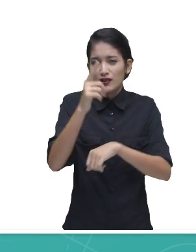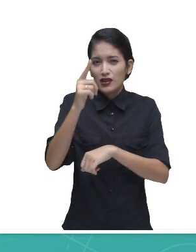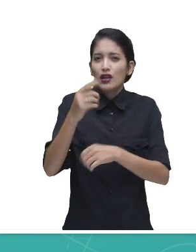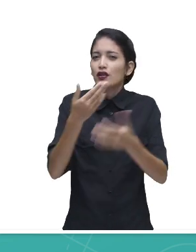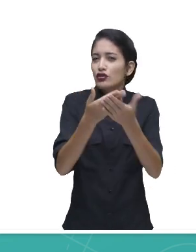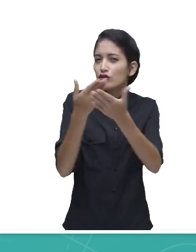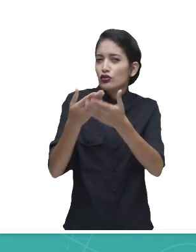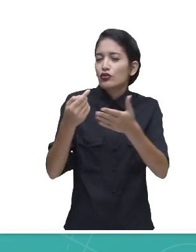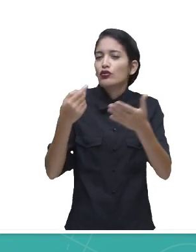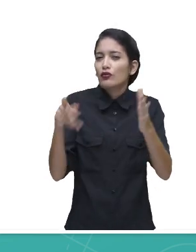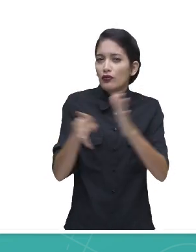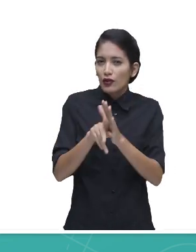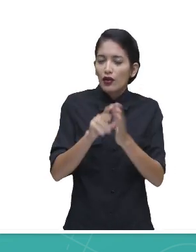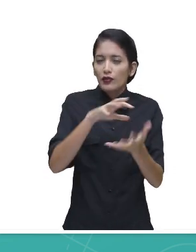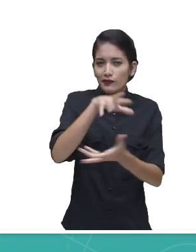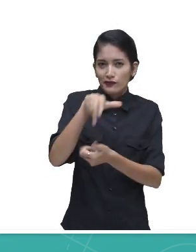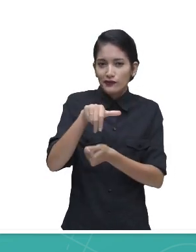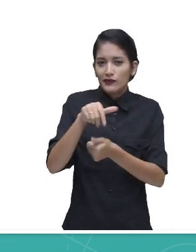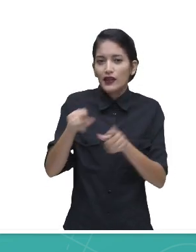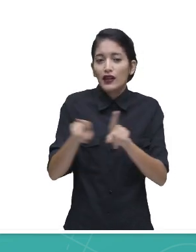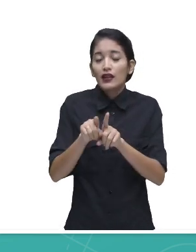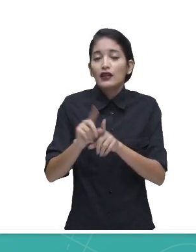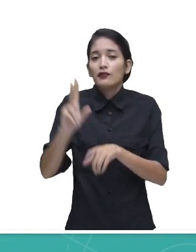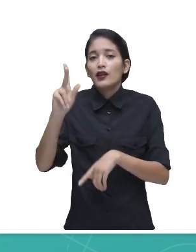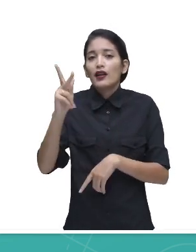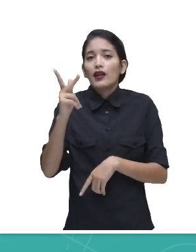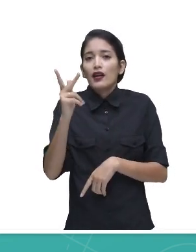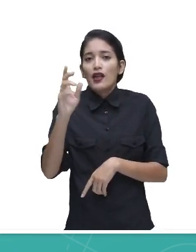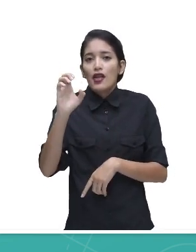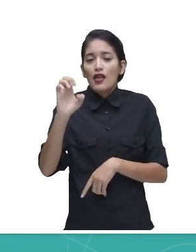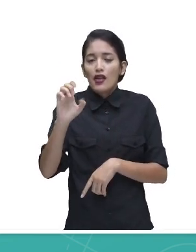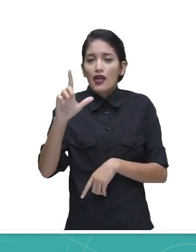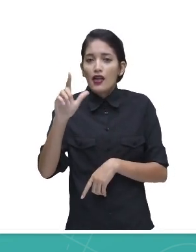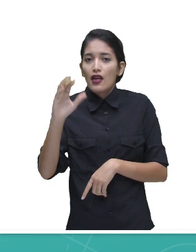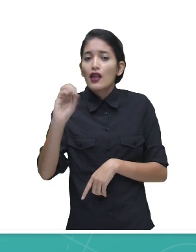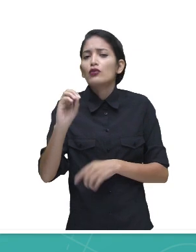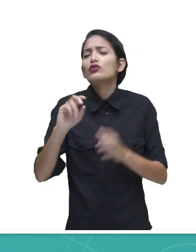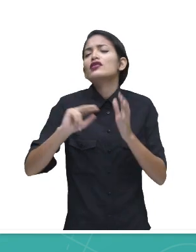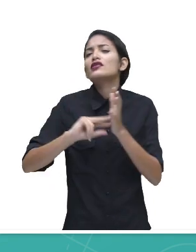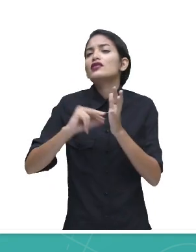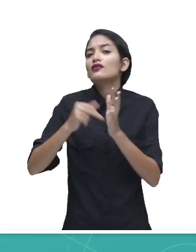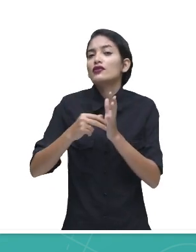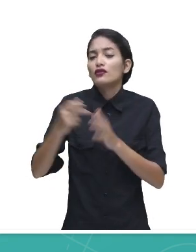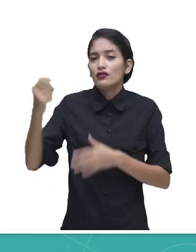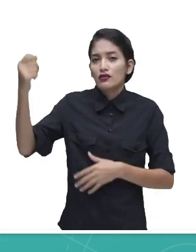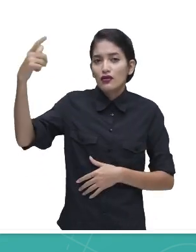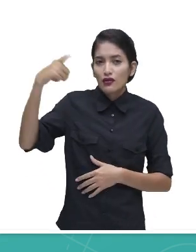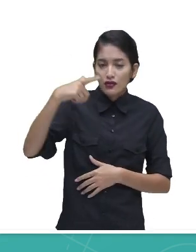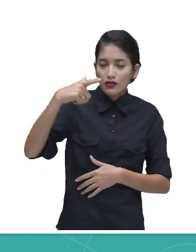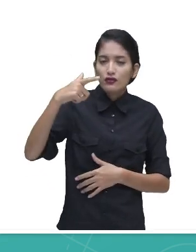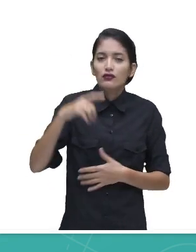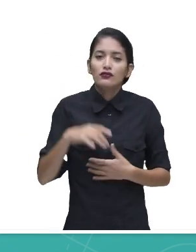Terra. Aqui a gente tem hélio. Hélio significa o quê?